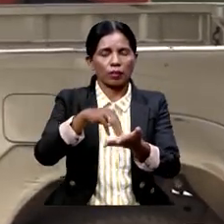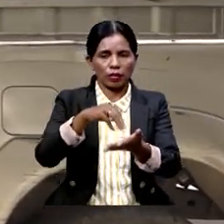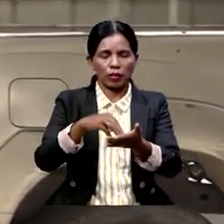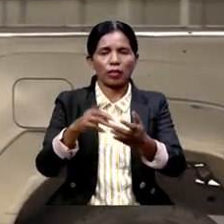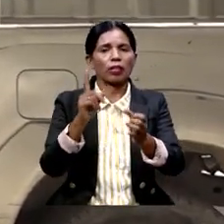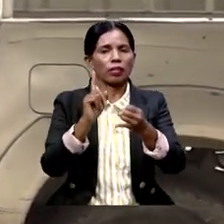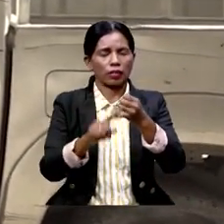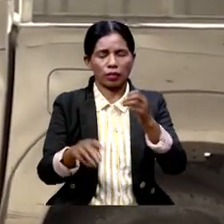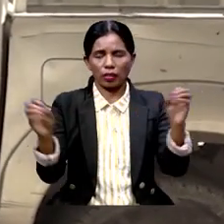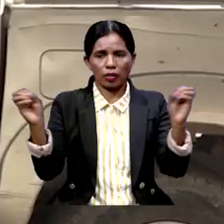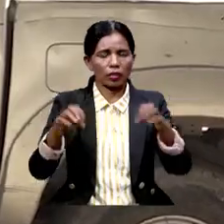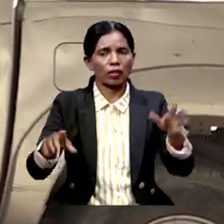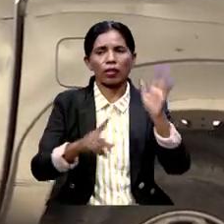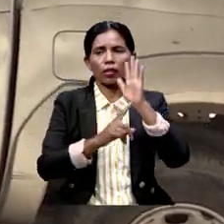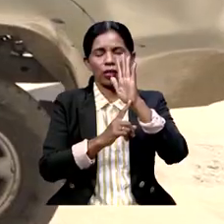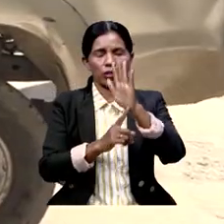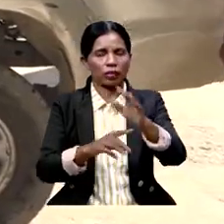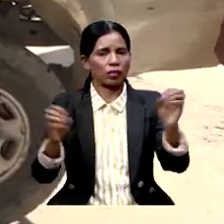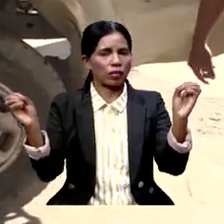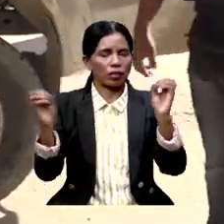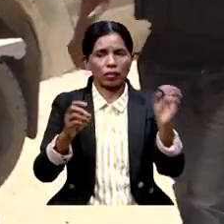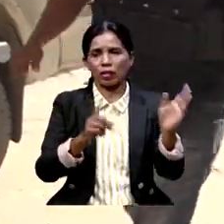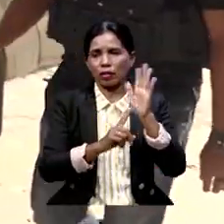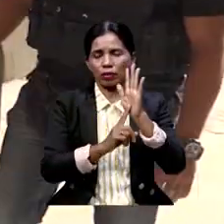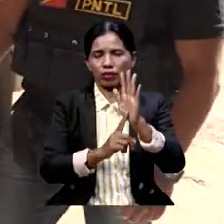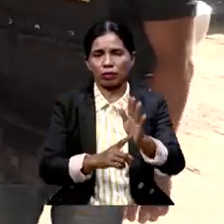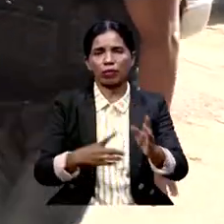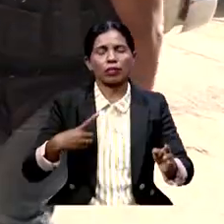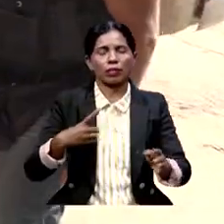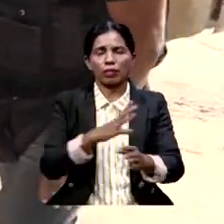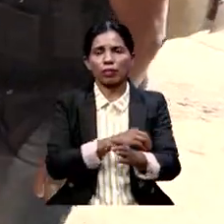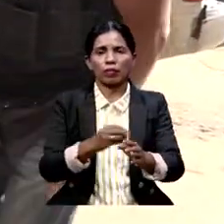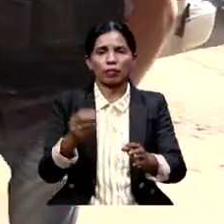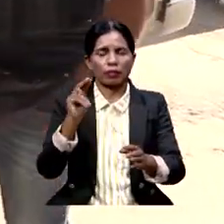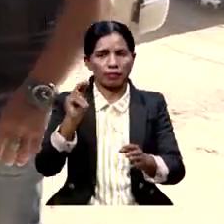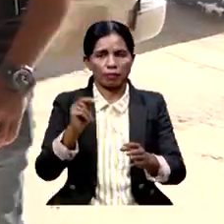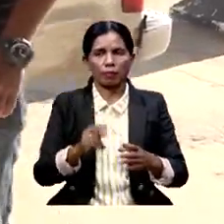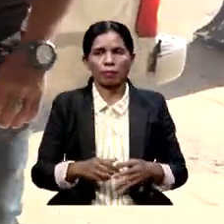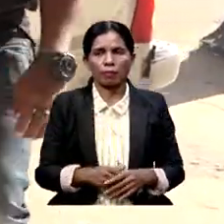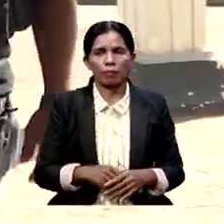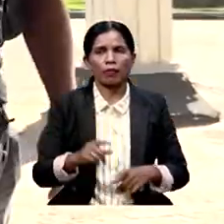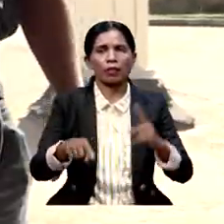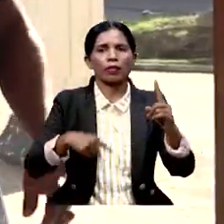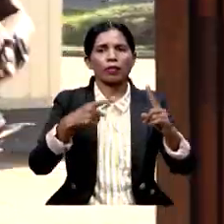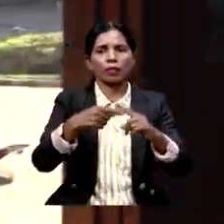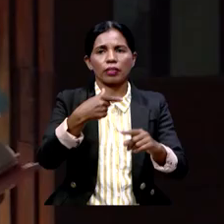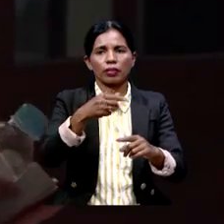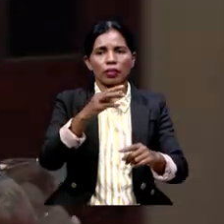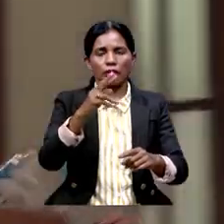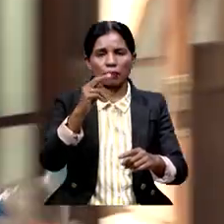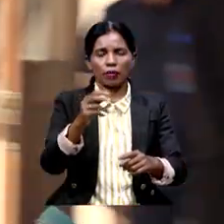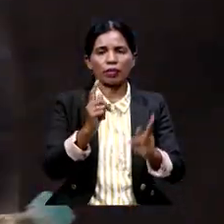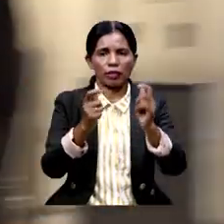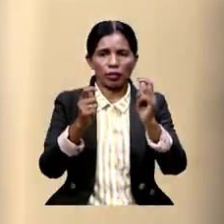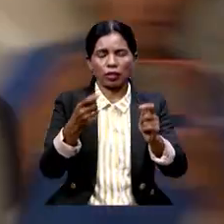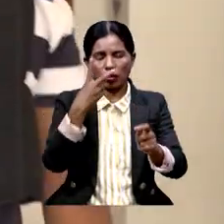lei recurso atua nula no lei vincula no decisão tribunal nien. Além de ne banhira, Giamen tenta atu